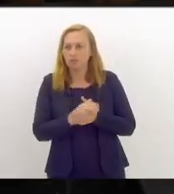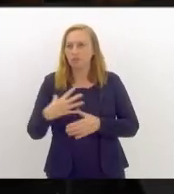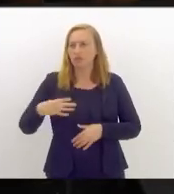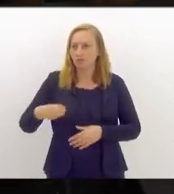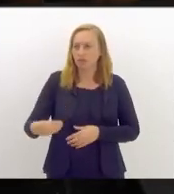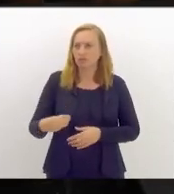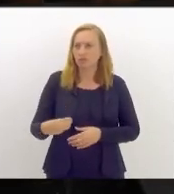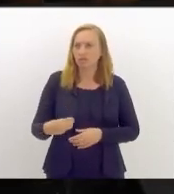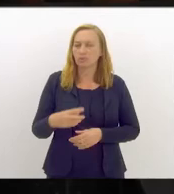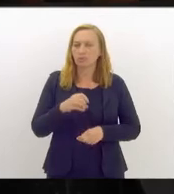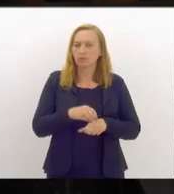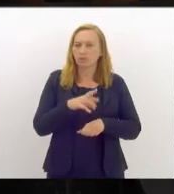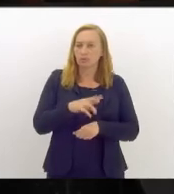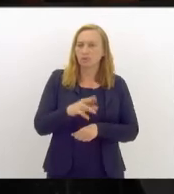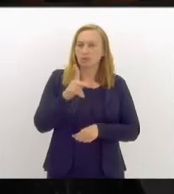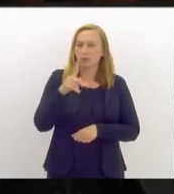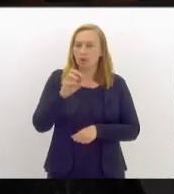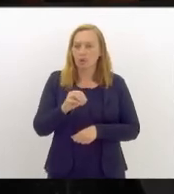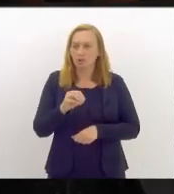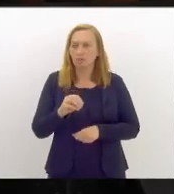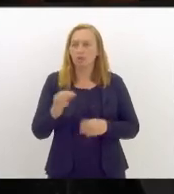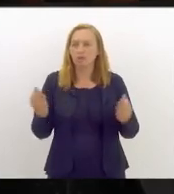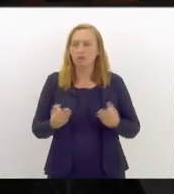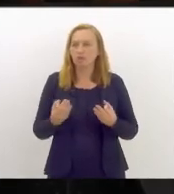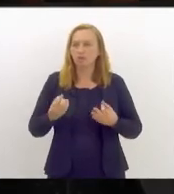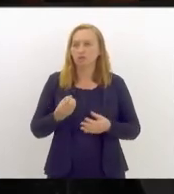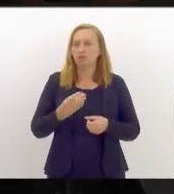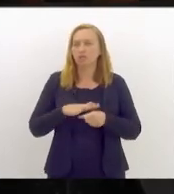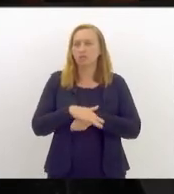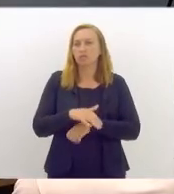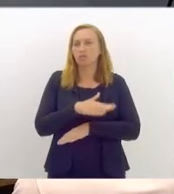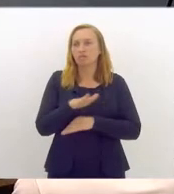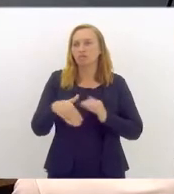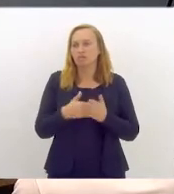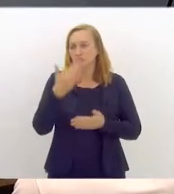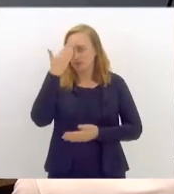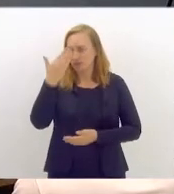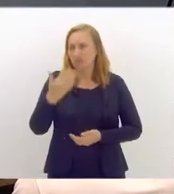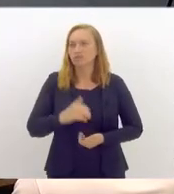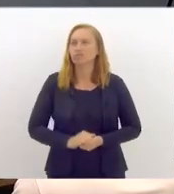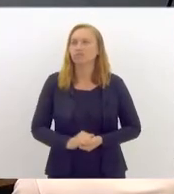do Dr Paulo Salomão ótima noite a todos muito obrigado